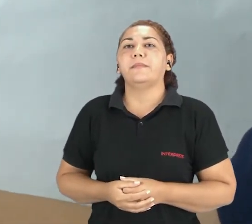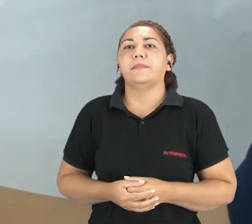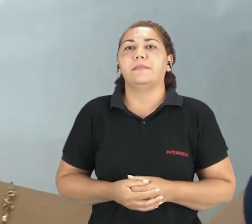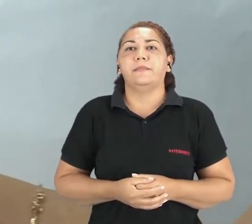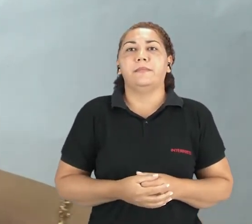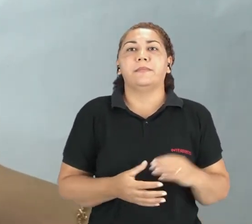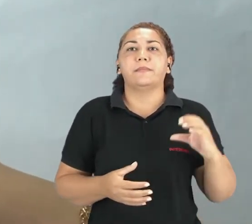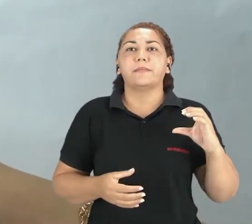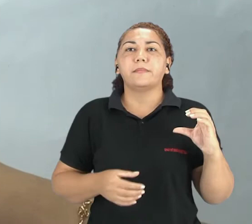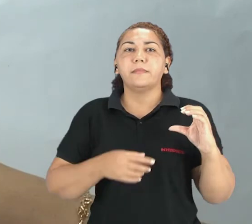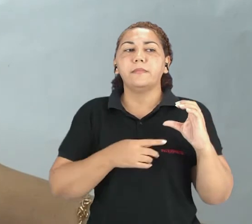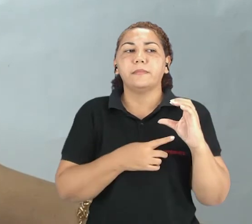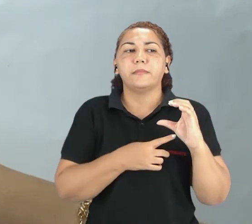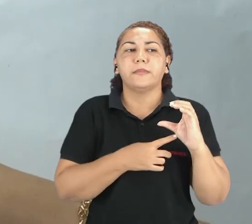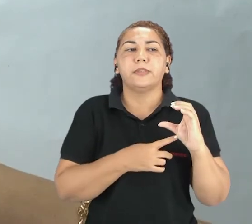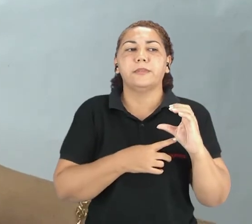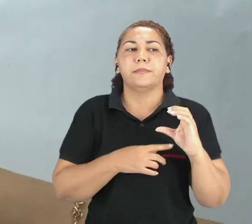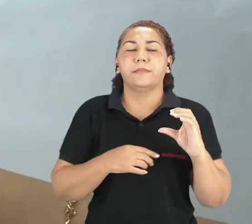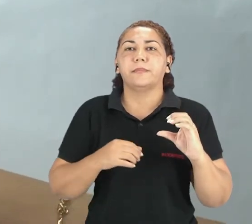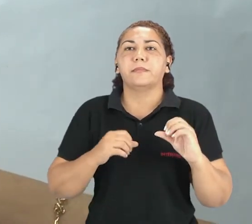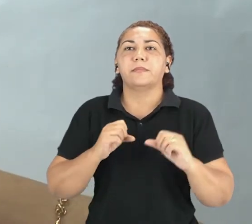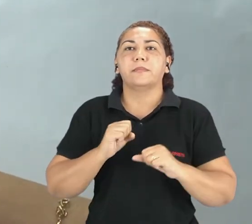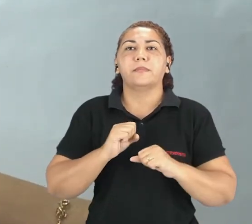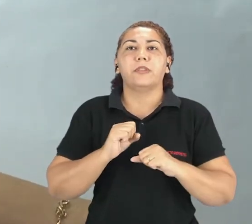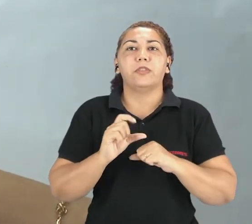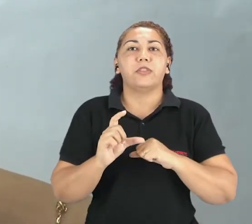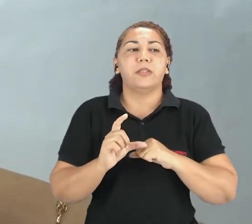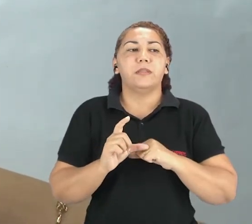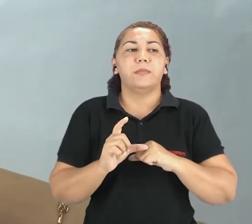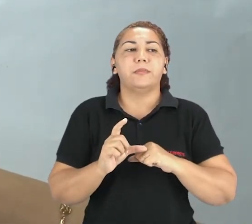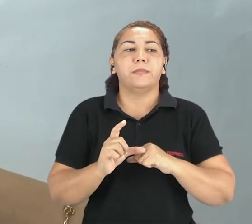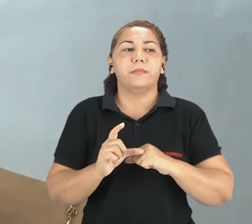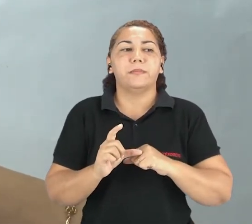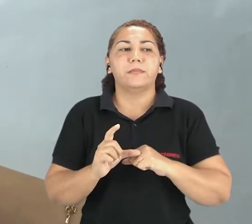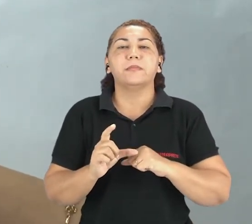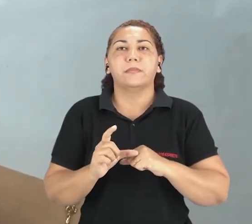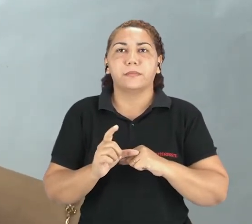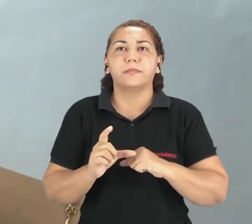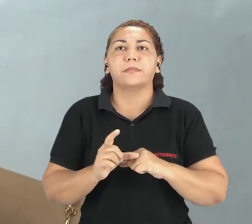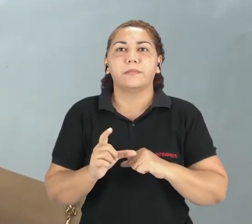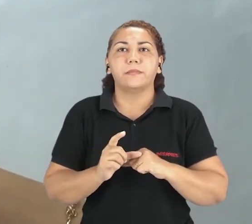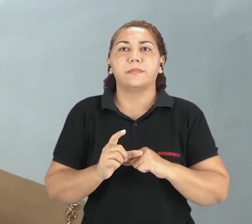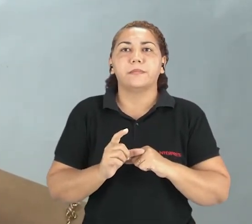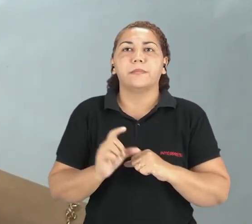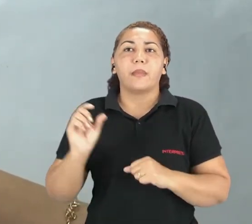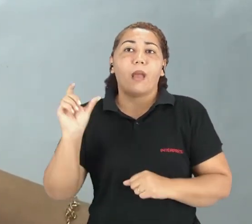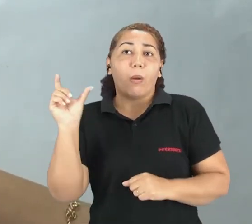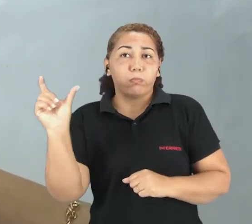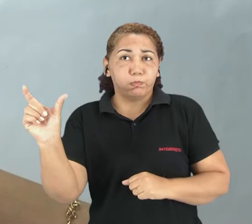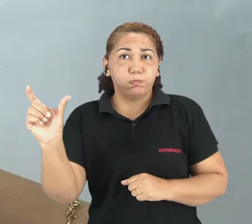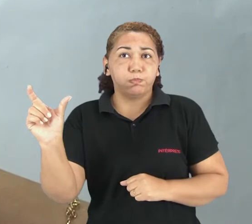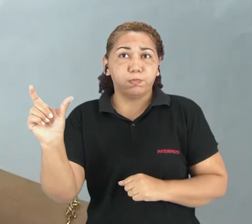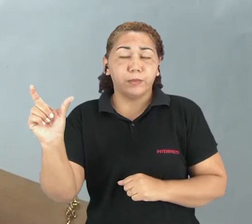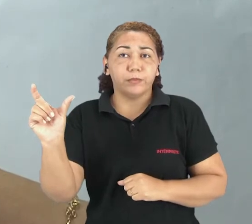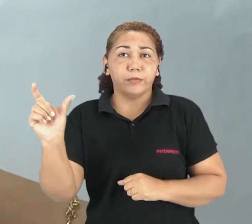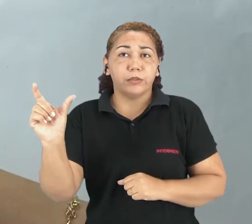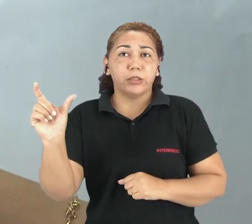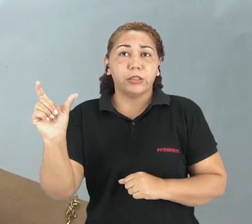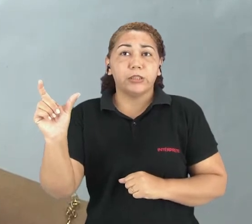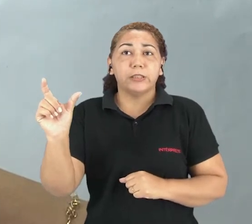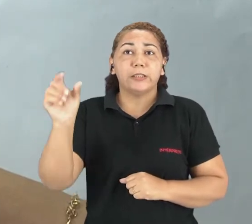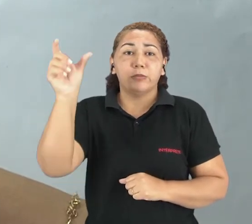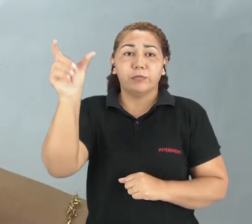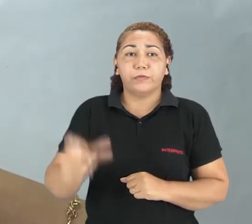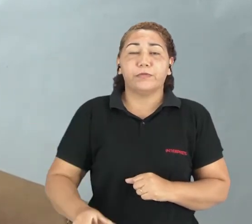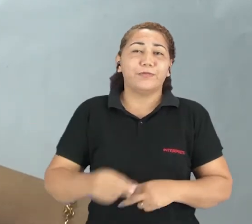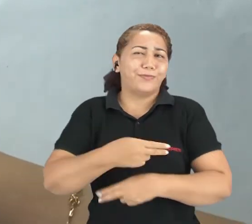ó. Substantivo. Substantivo é uma palavra que se refere a um ser, a um objeto.